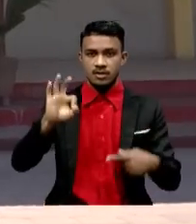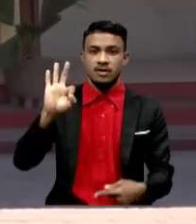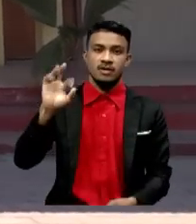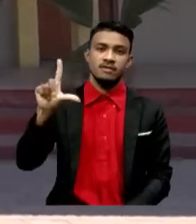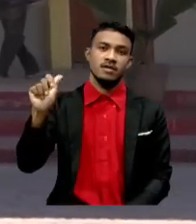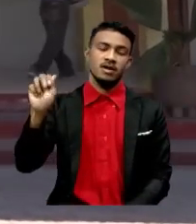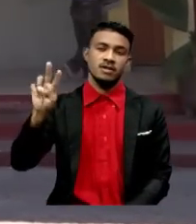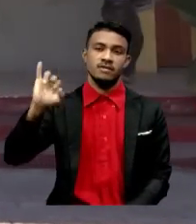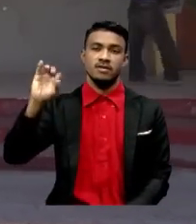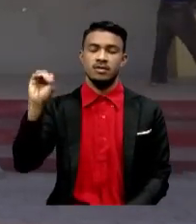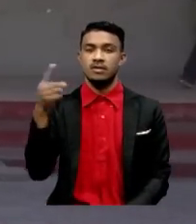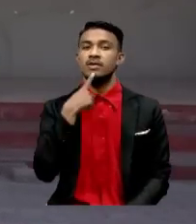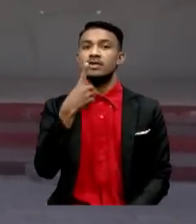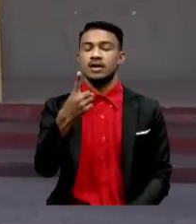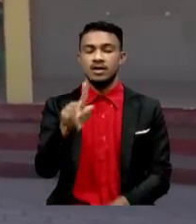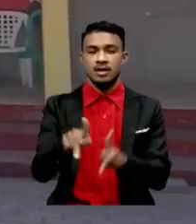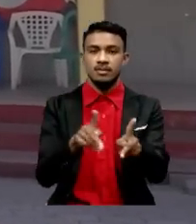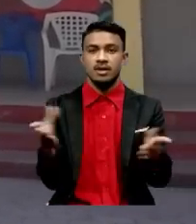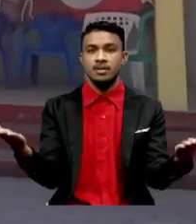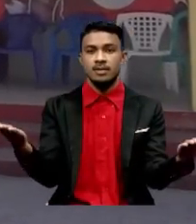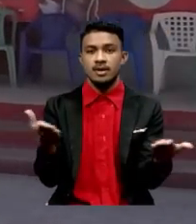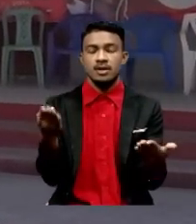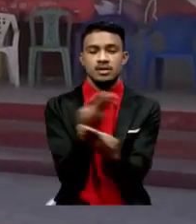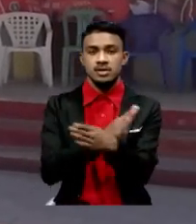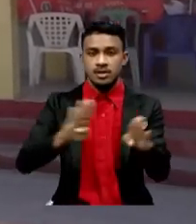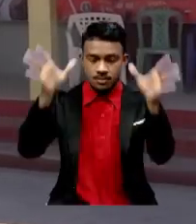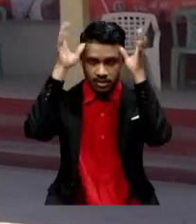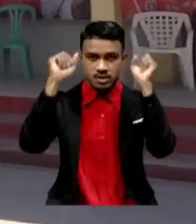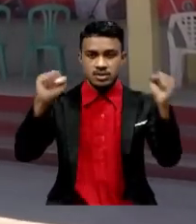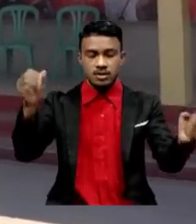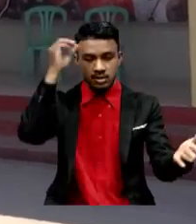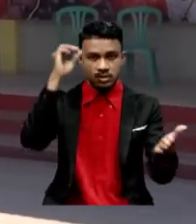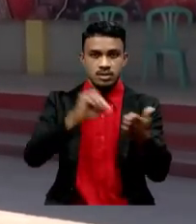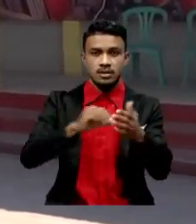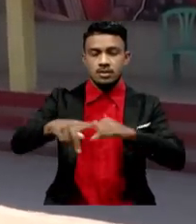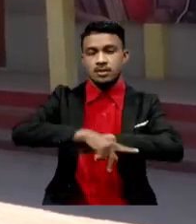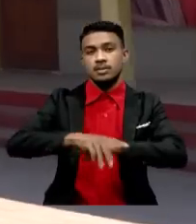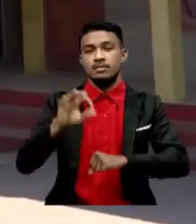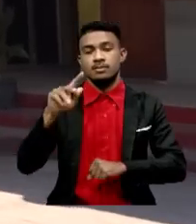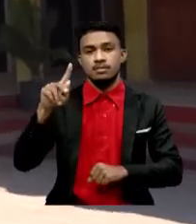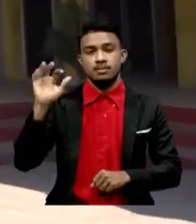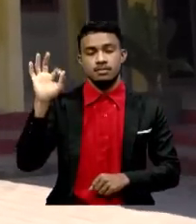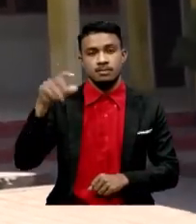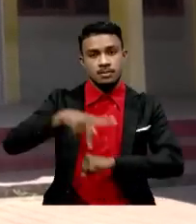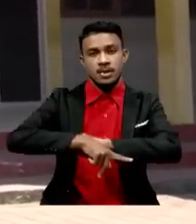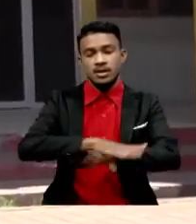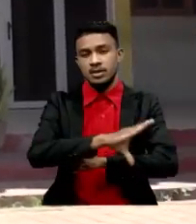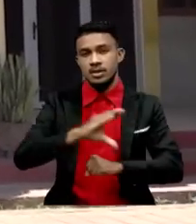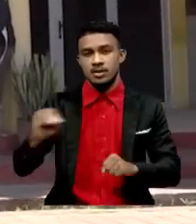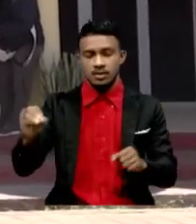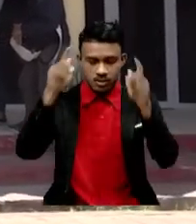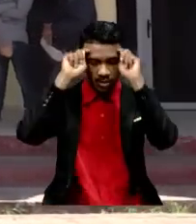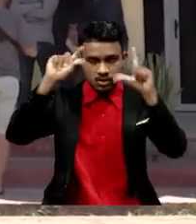Estatuto Partido, sidadão nebe atu sai presidente no Secretário Geral Partido, Tenki Timoroan, membro Fretilin no assume